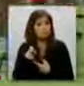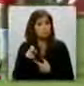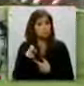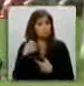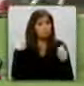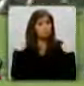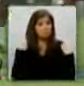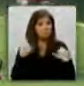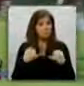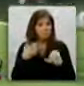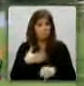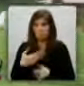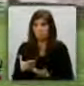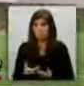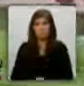em pleno já na próxima semana